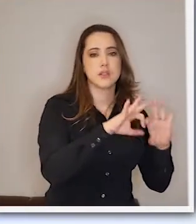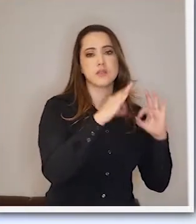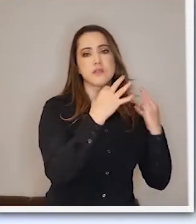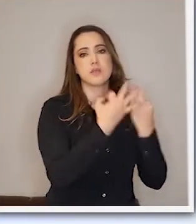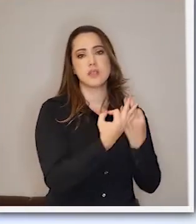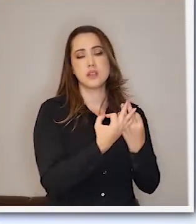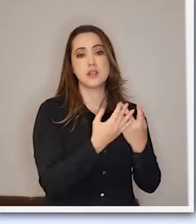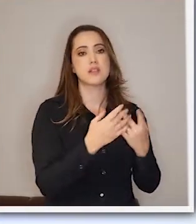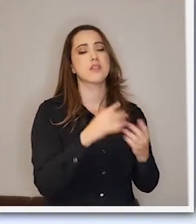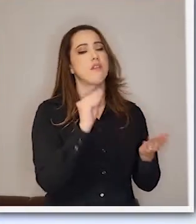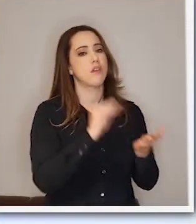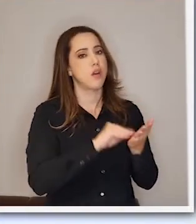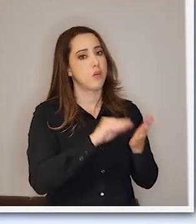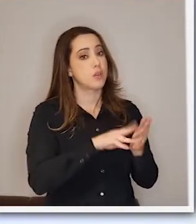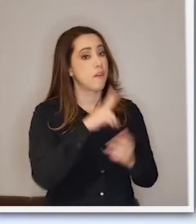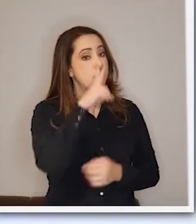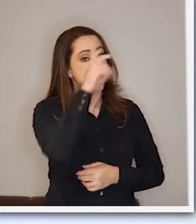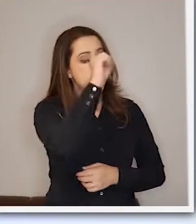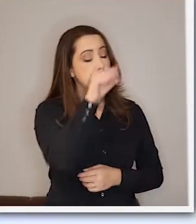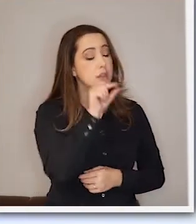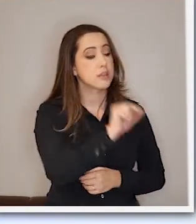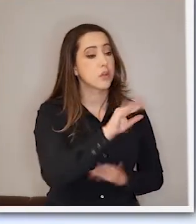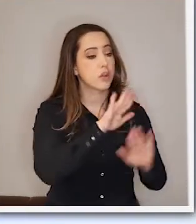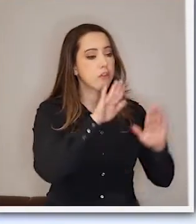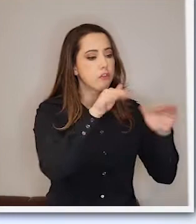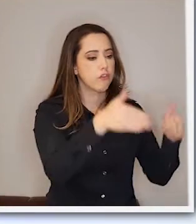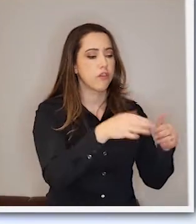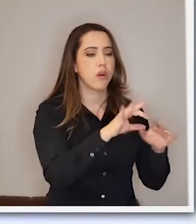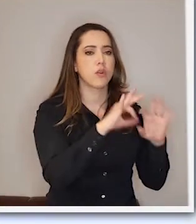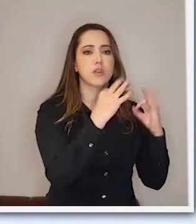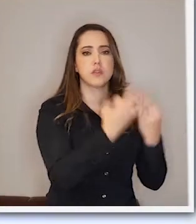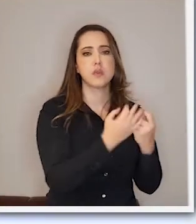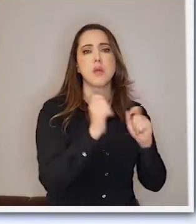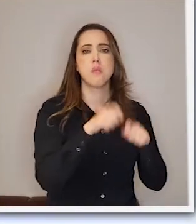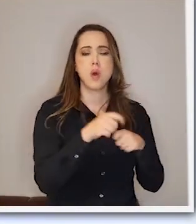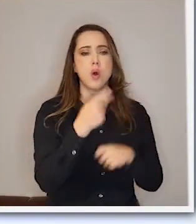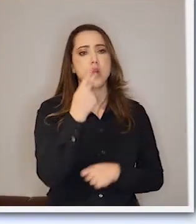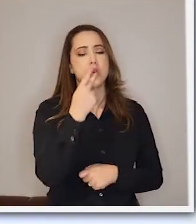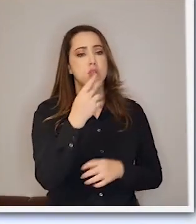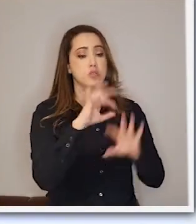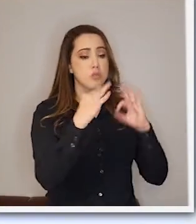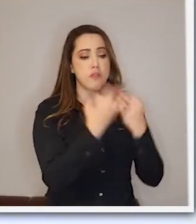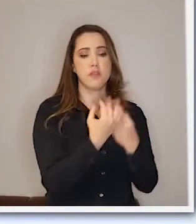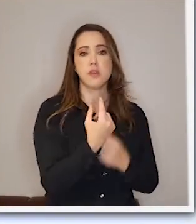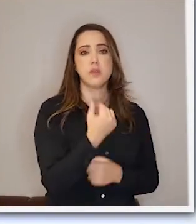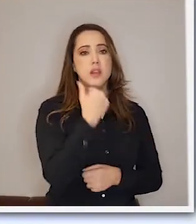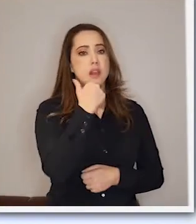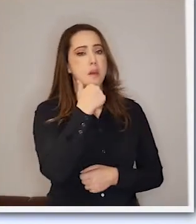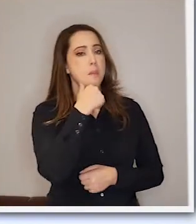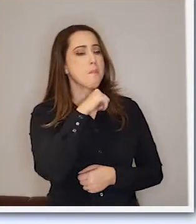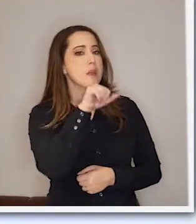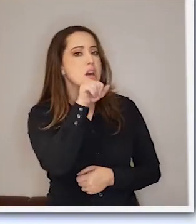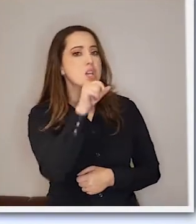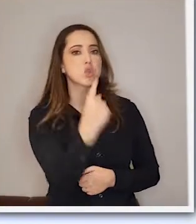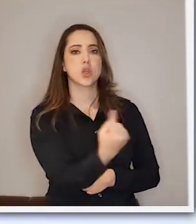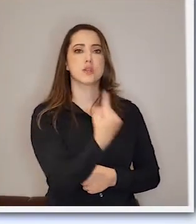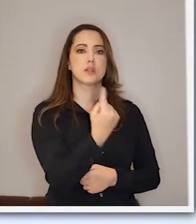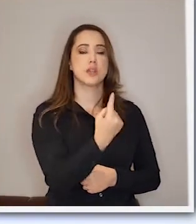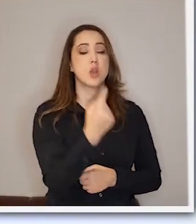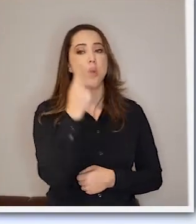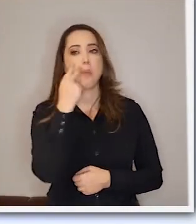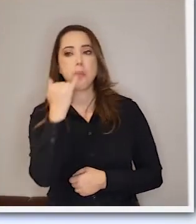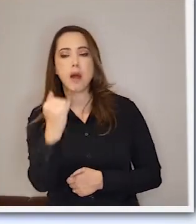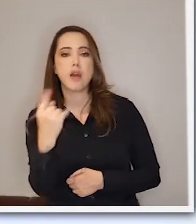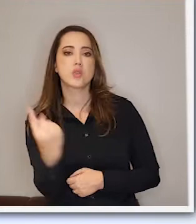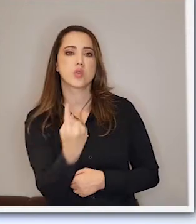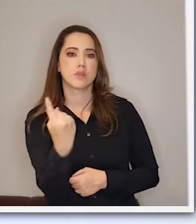políticas públicas não procuram fortalecer a família. E pode ser uma família com pai e mãe, ou uma família só com o pai, ou uma